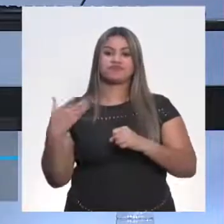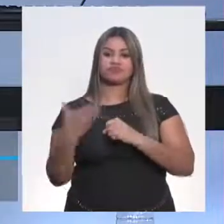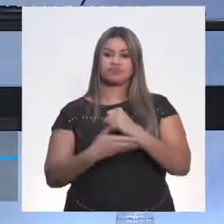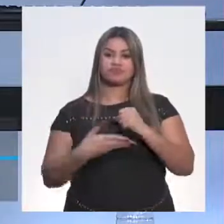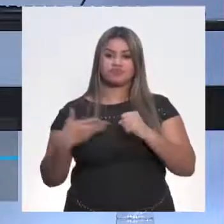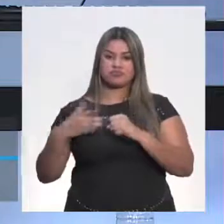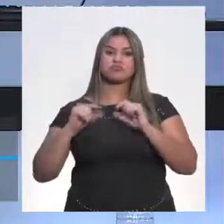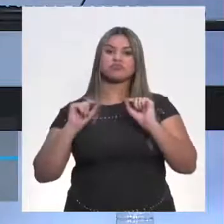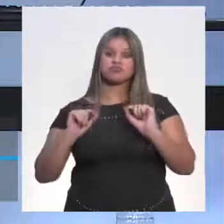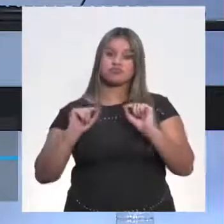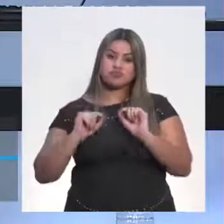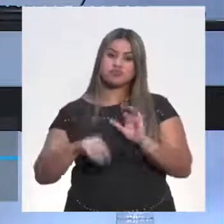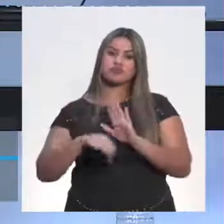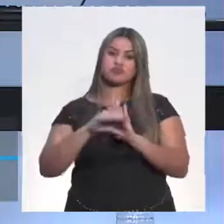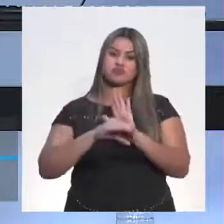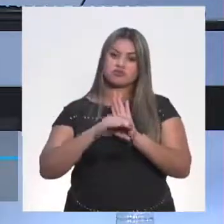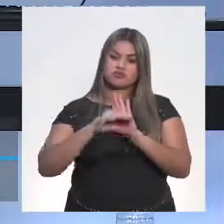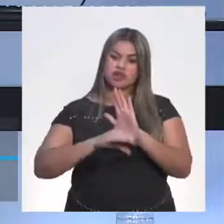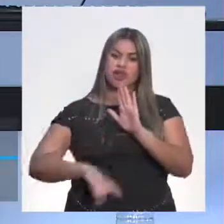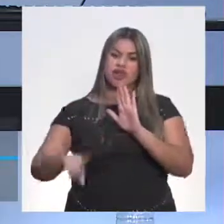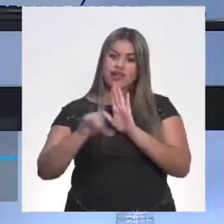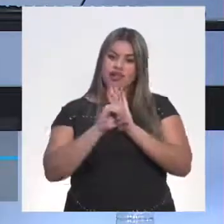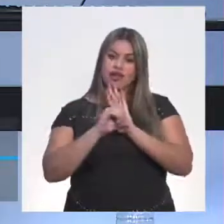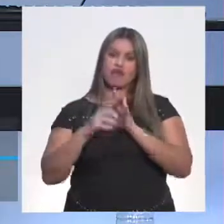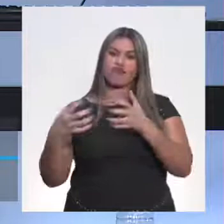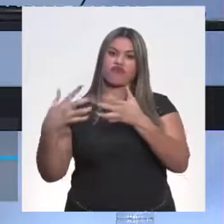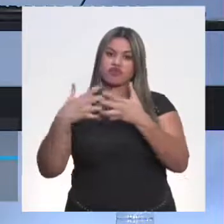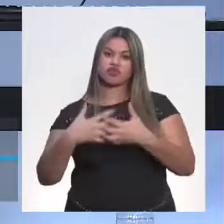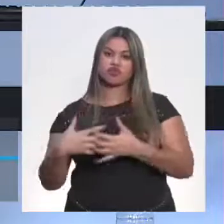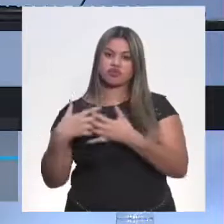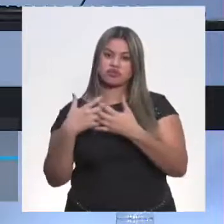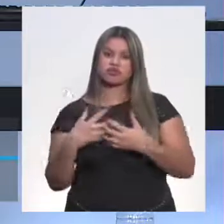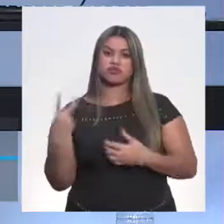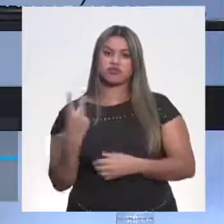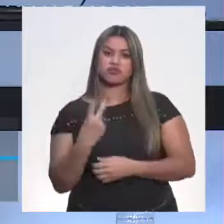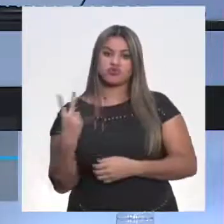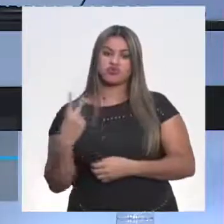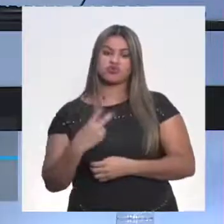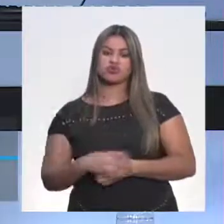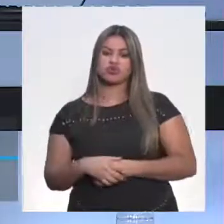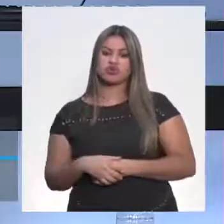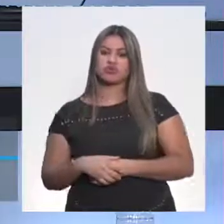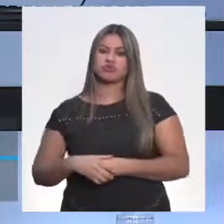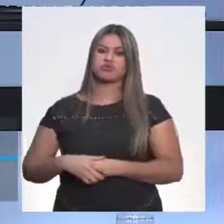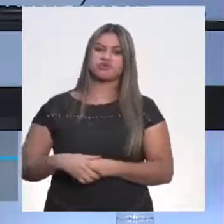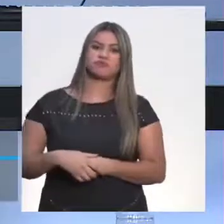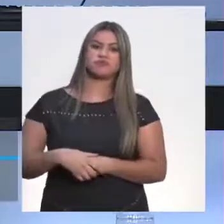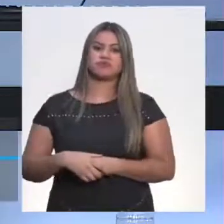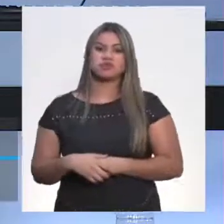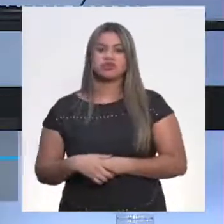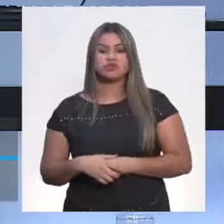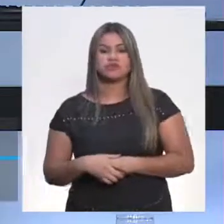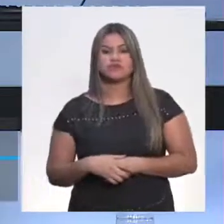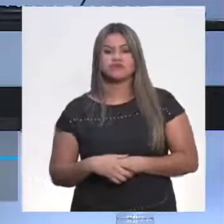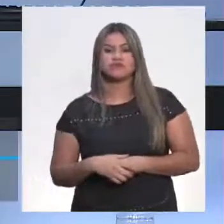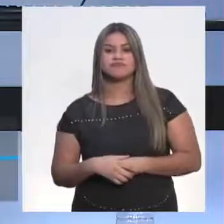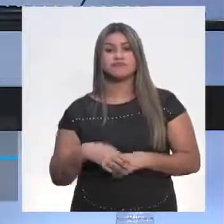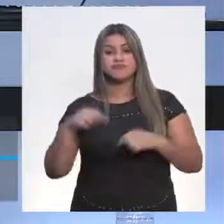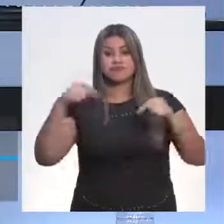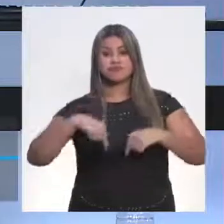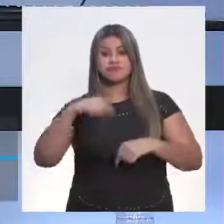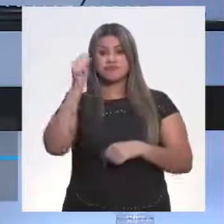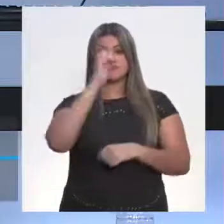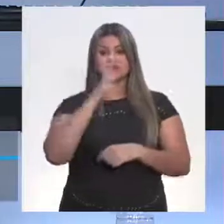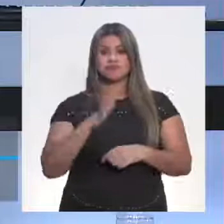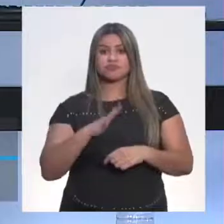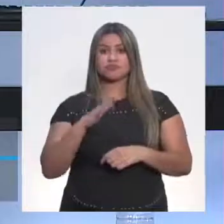princípio constitucional é o funcionamento desses dois sistemas e como Voto no Brasil é obrigatório e